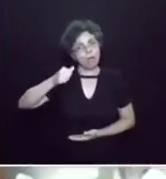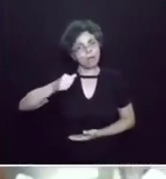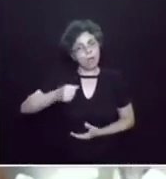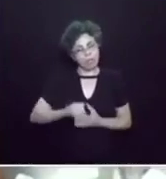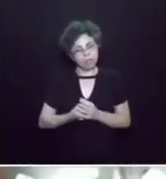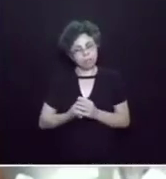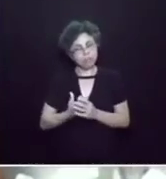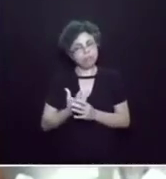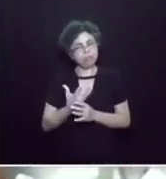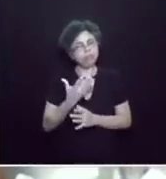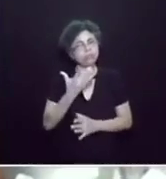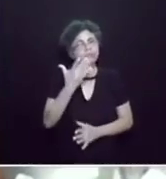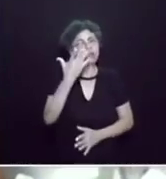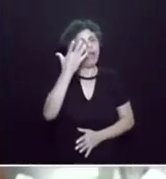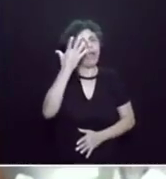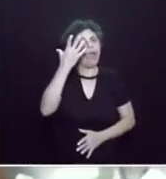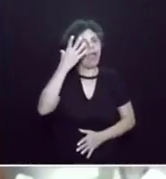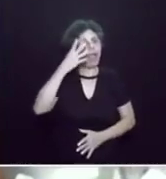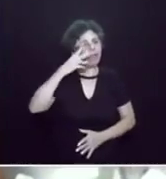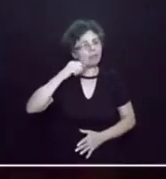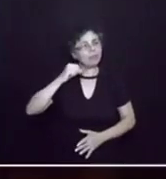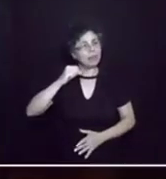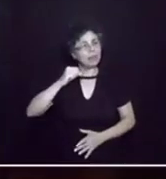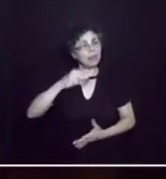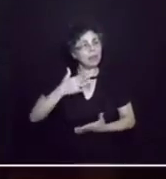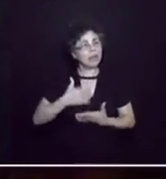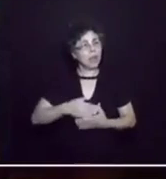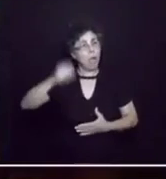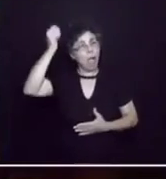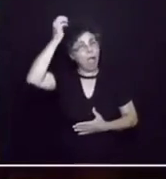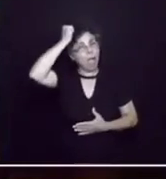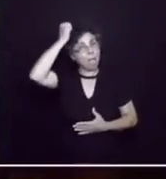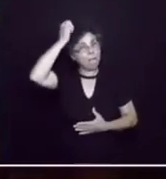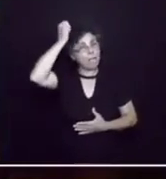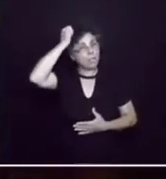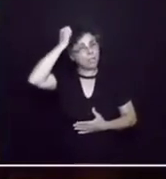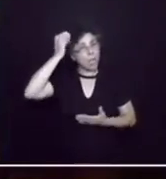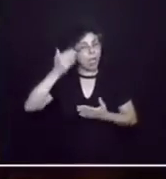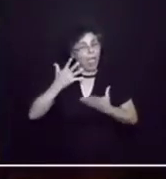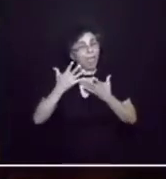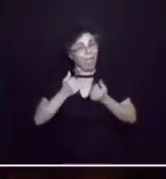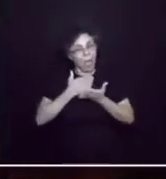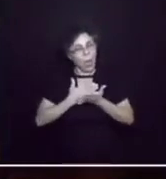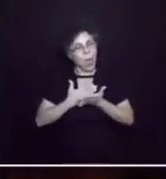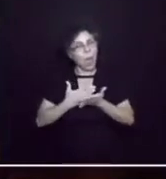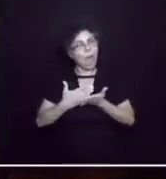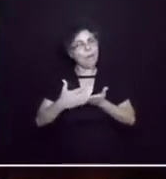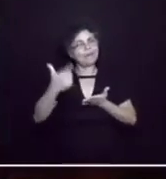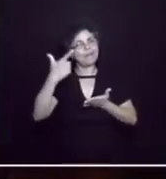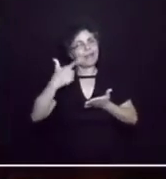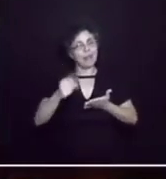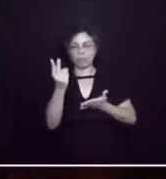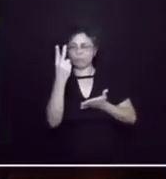Já o arrependimento é fruto da humildade. O arrependido se permite recomeçar. O arrependido olha para